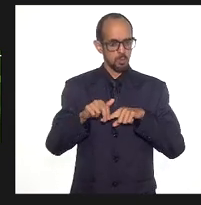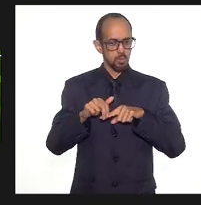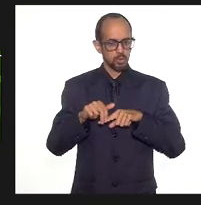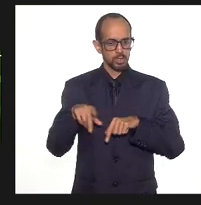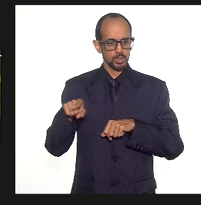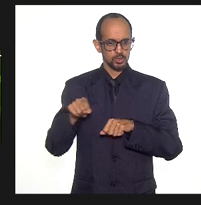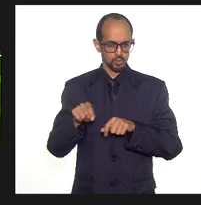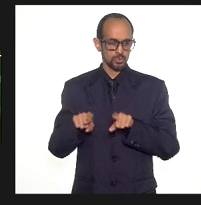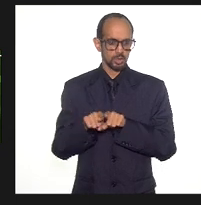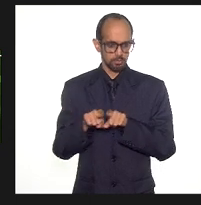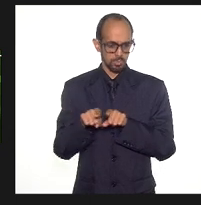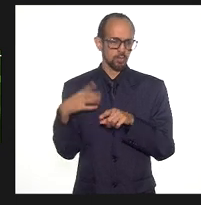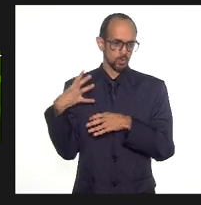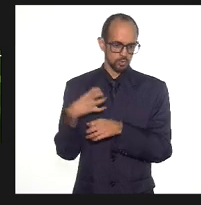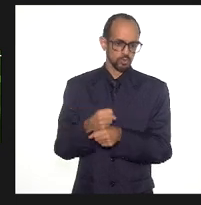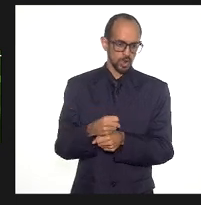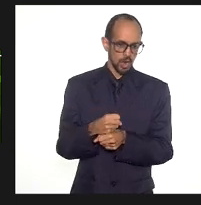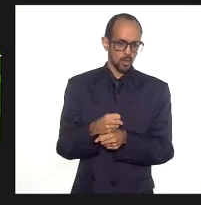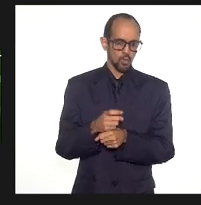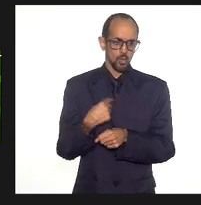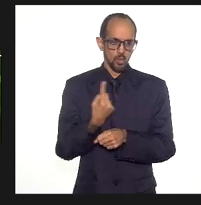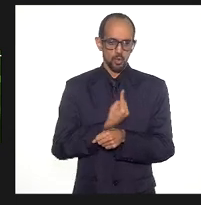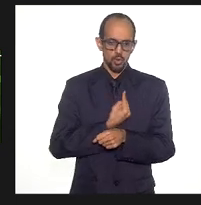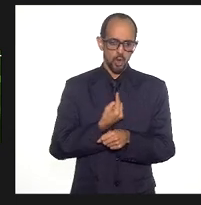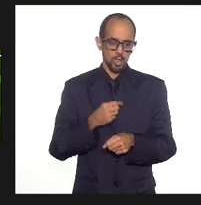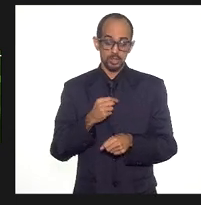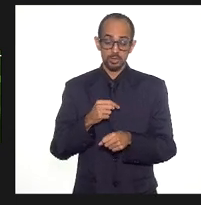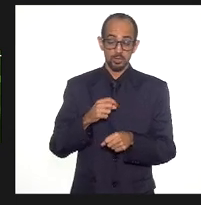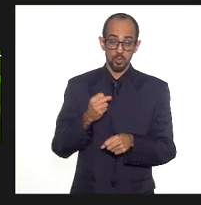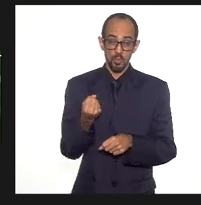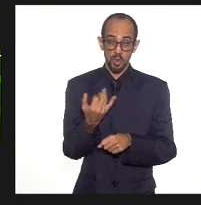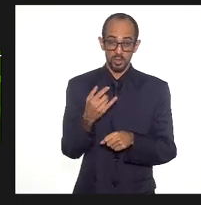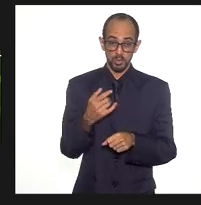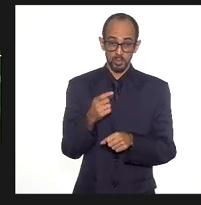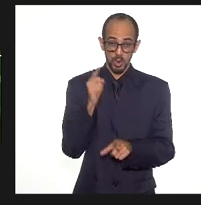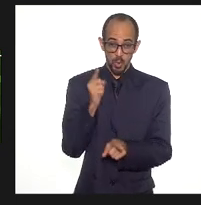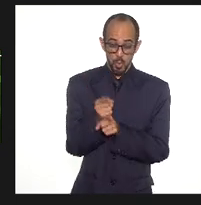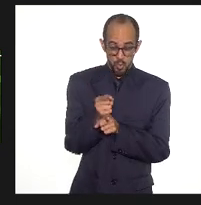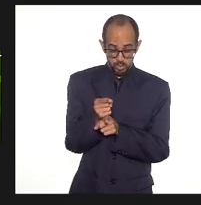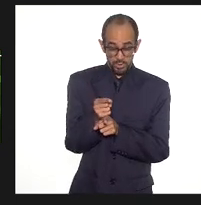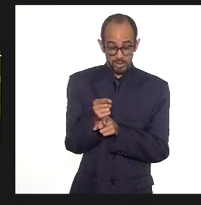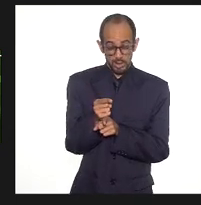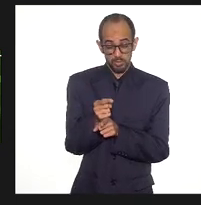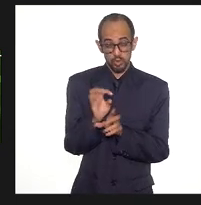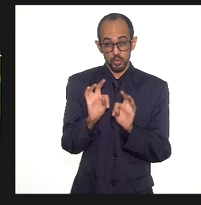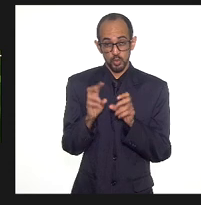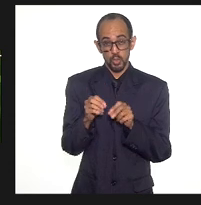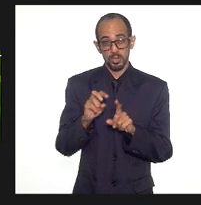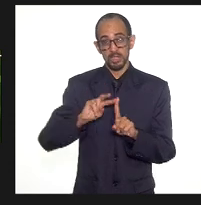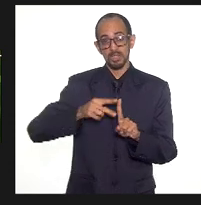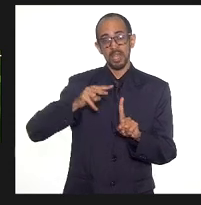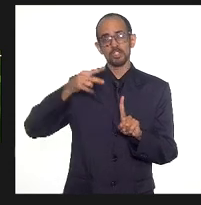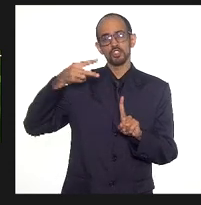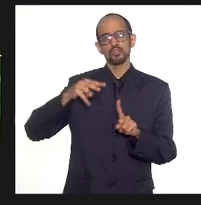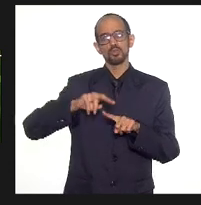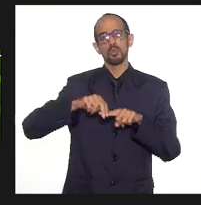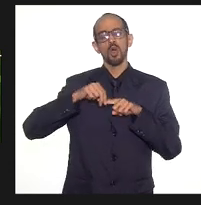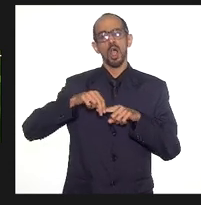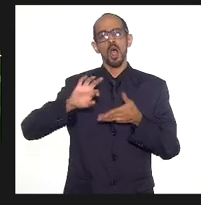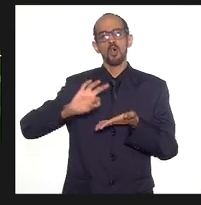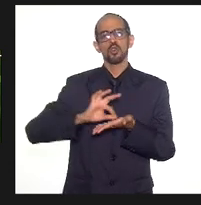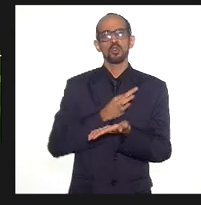em concessão. Chegamos ao identificar esses ativos pelos contratos e o regime de concessão,